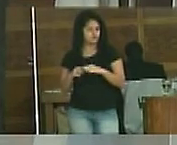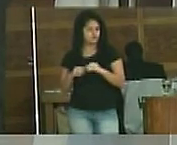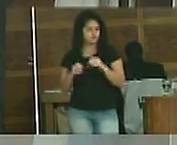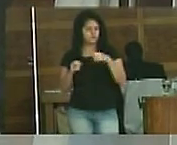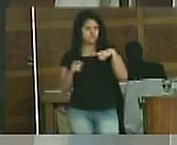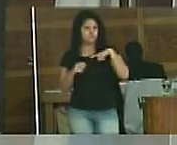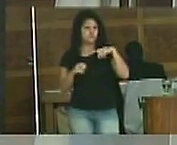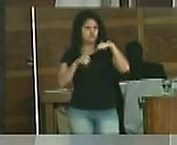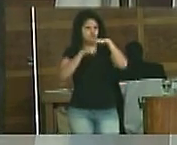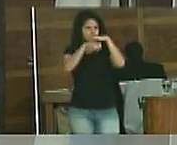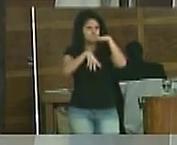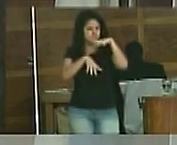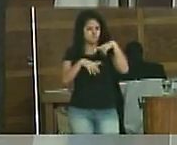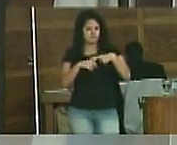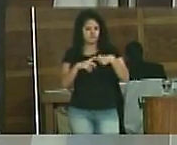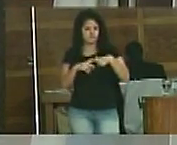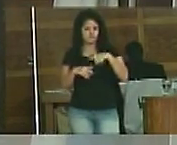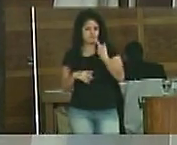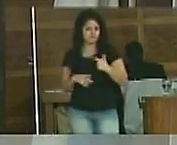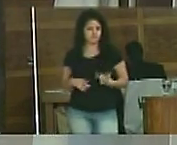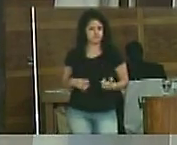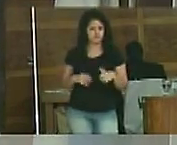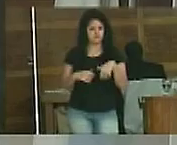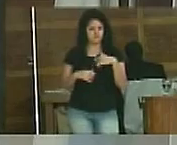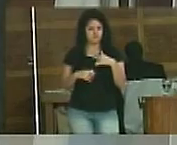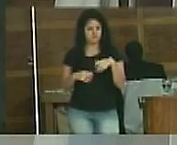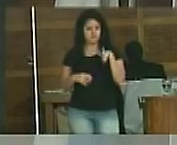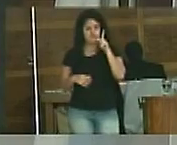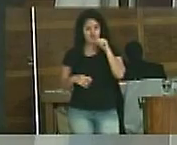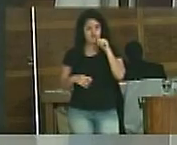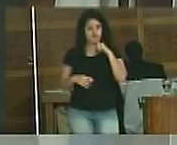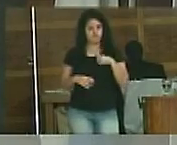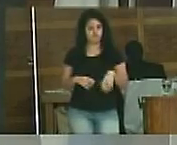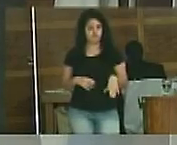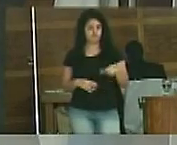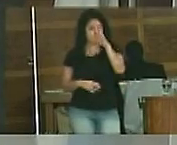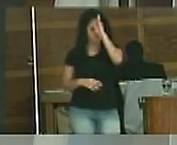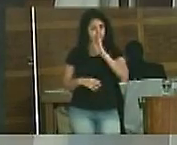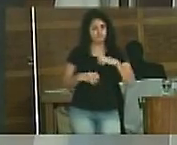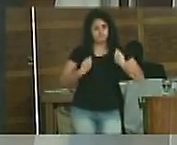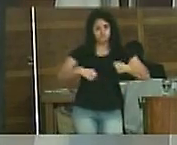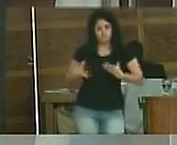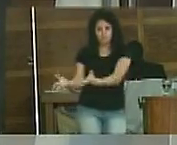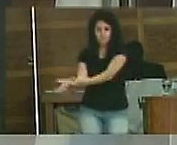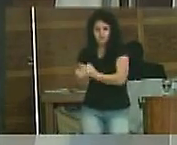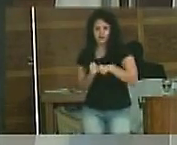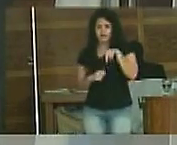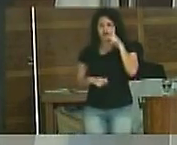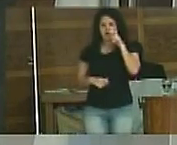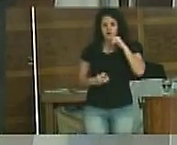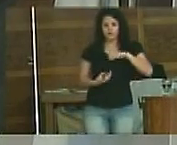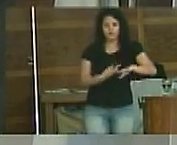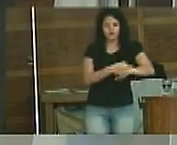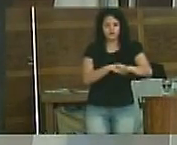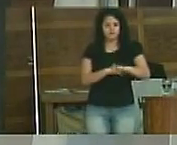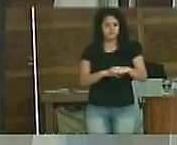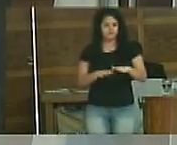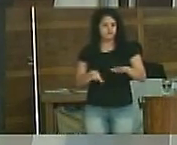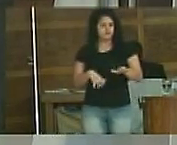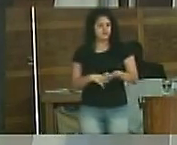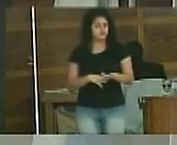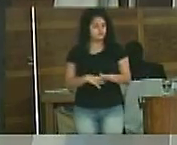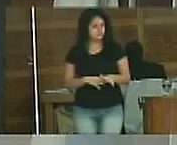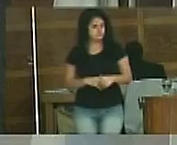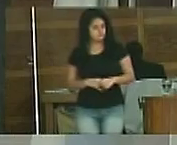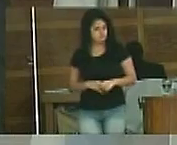água, quer dizer, nem água tinha, o bombeiro teve que tirar a água do lago lá. Ainda queriam culpar o bombeiro, né? O coronel explicando